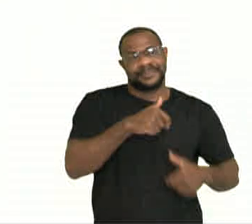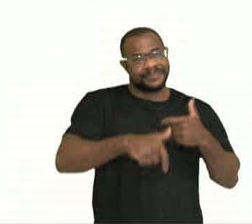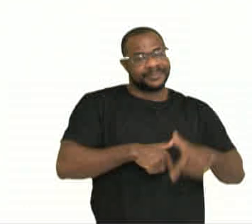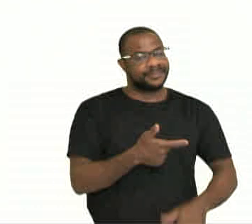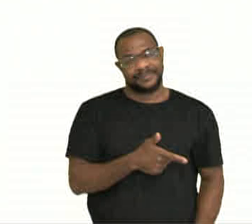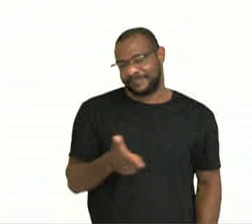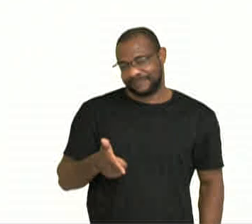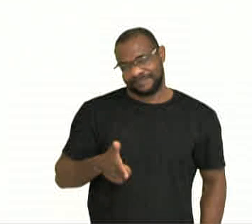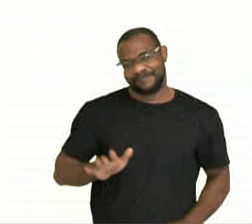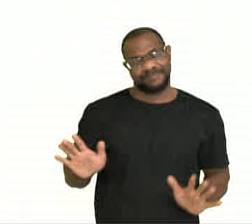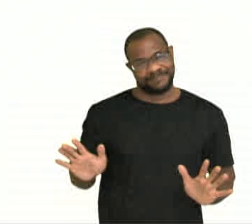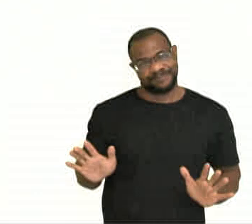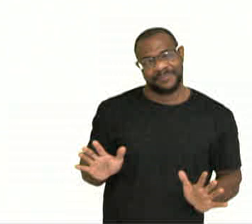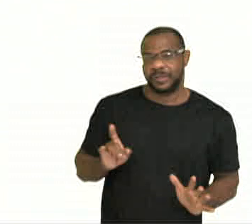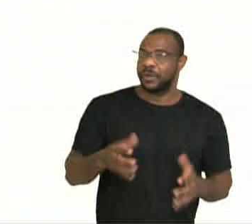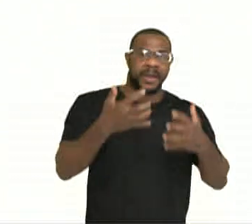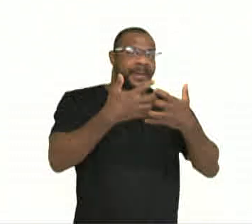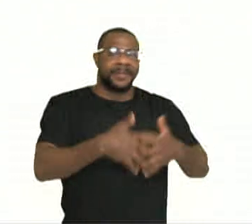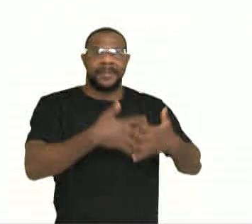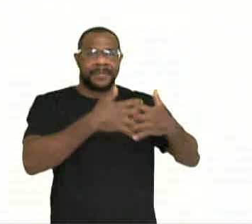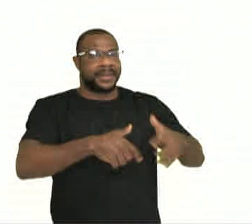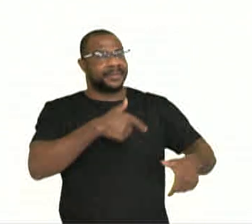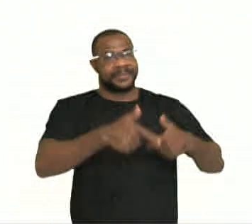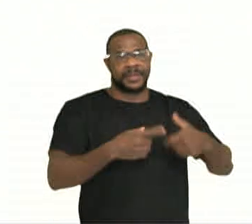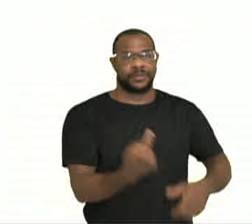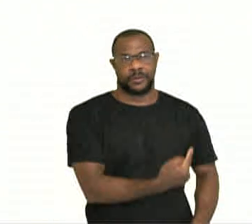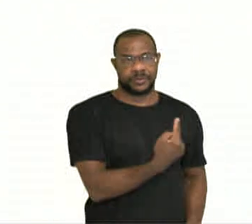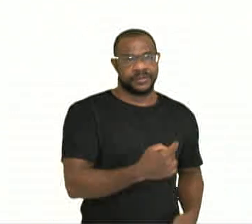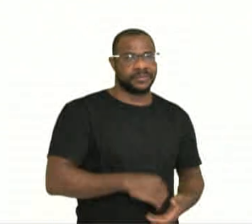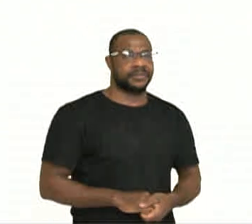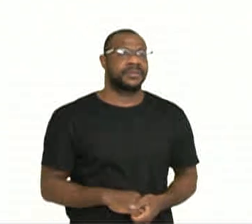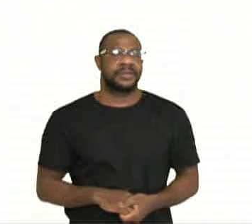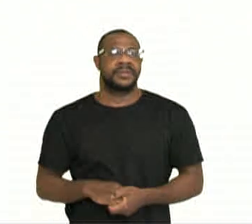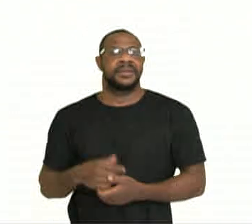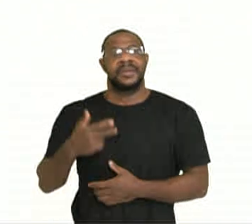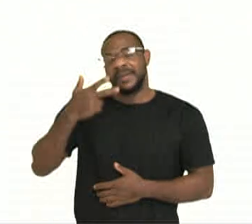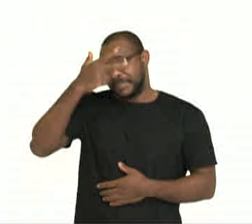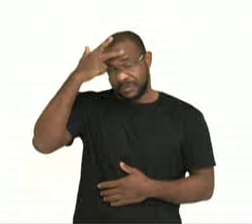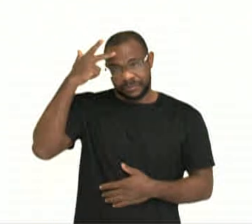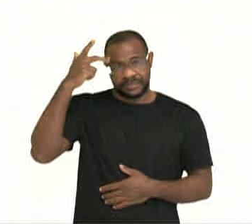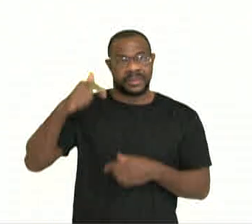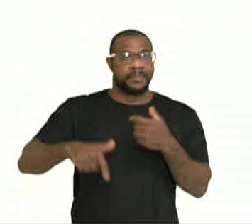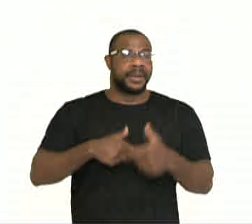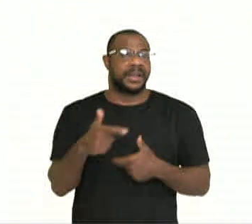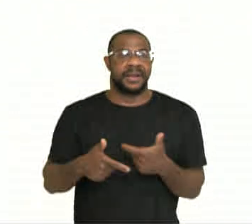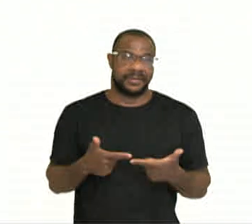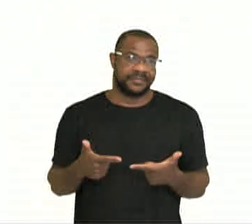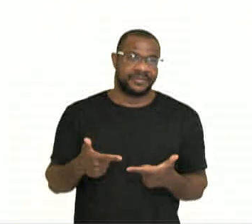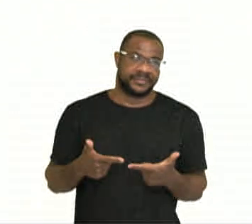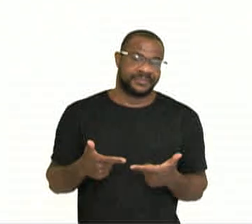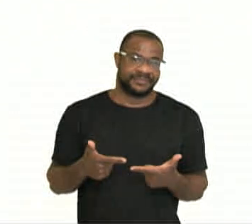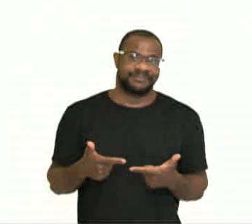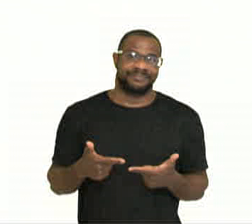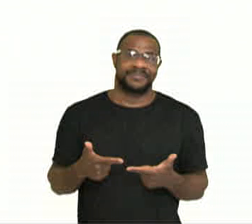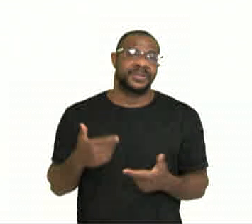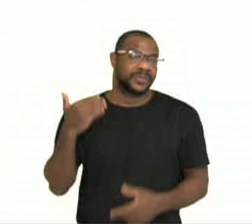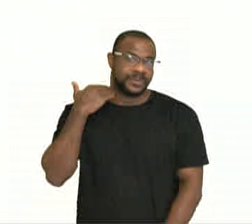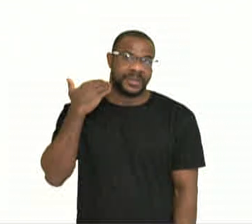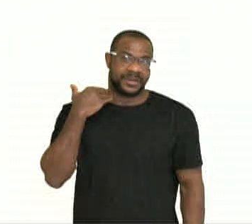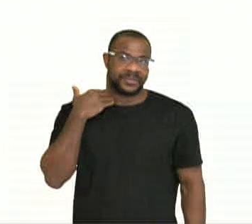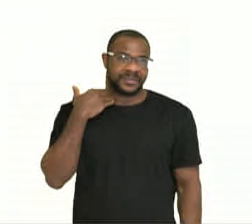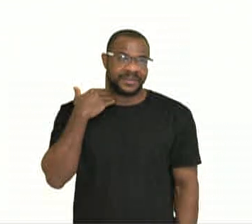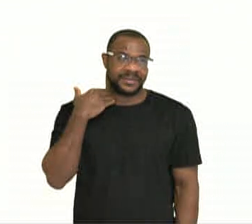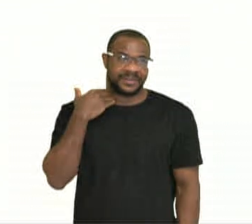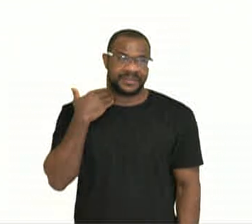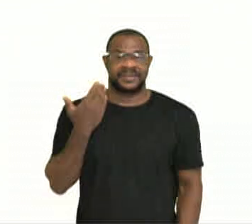né? Então, substituídos ali, por exemplo, pessoas que trabalhavam nos bancos, substituição pelos caixas eletrônicos que desenvolvem